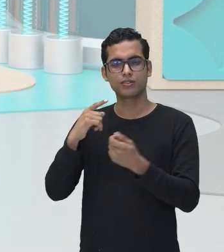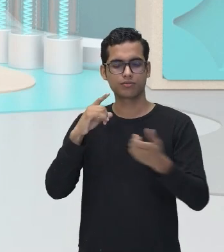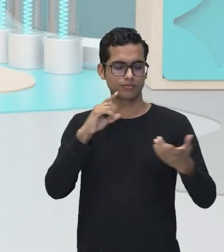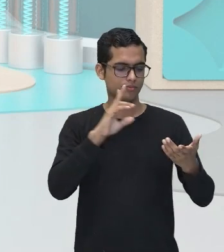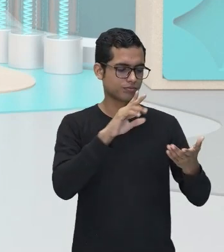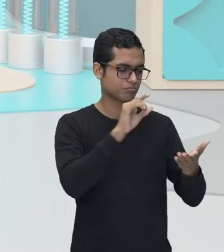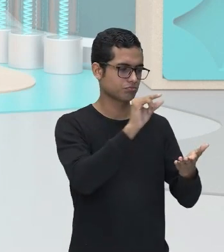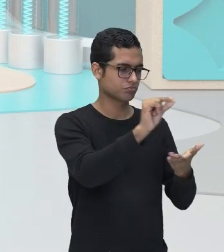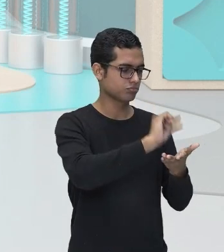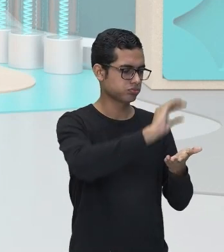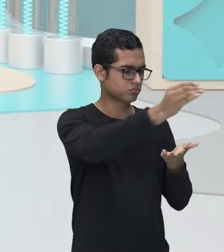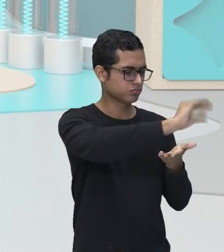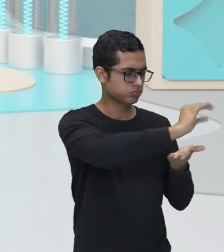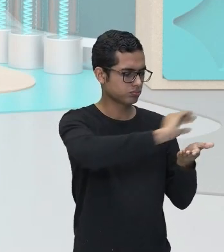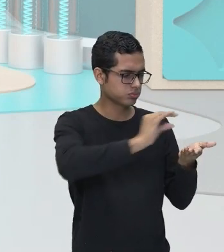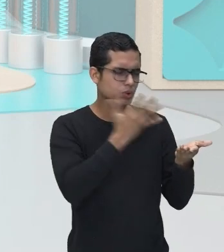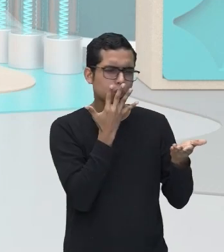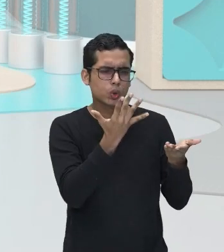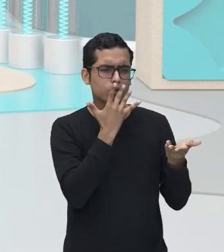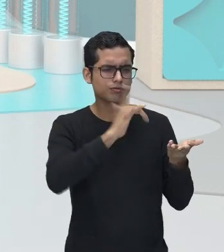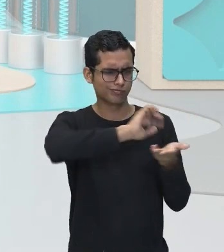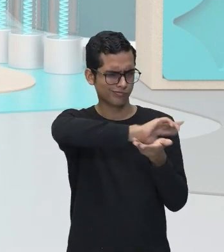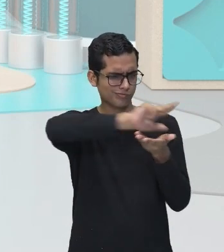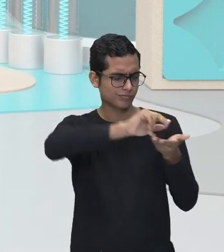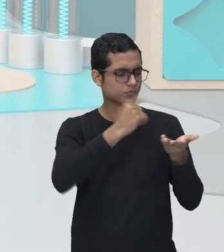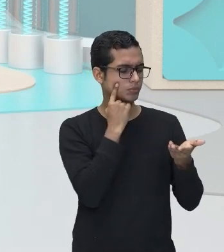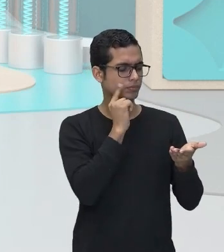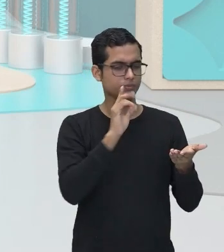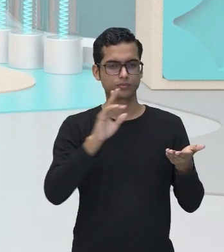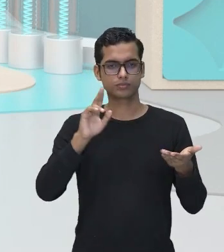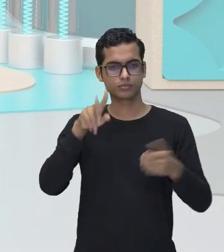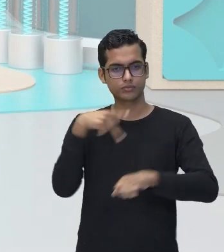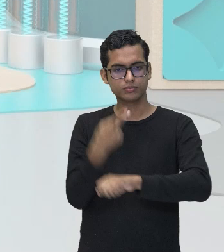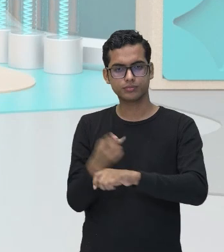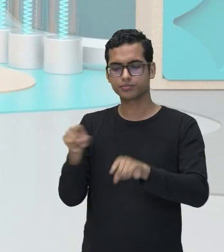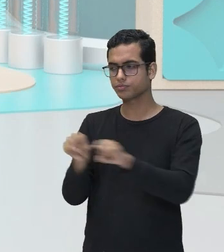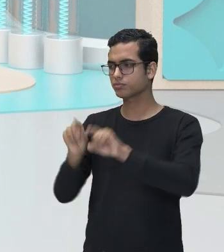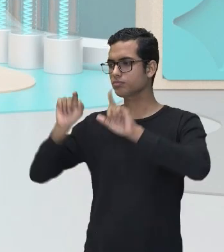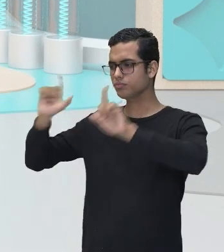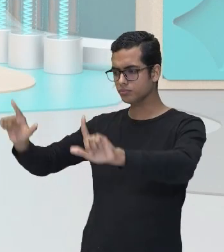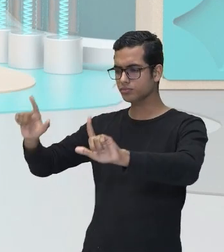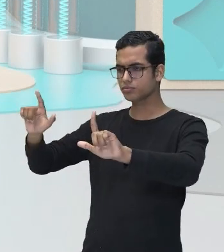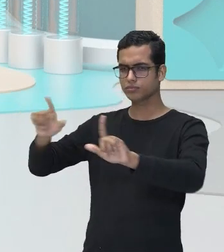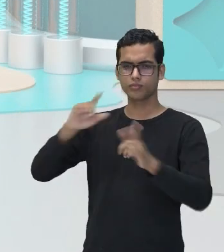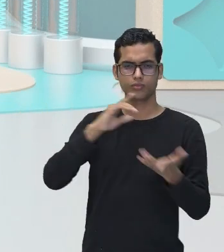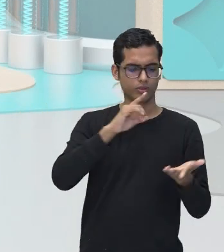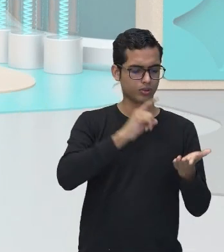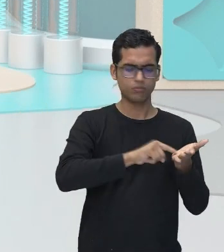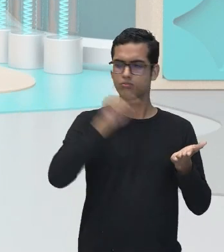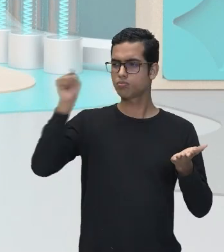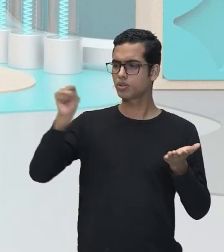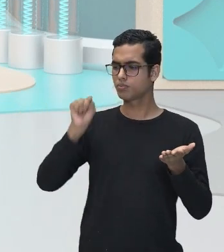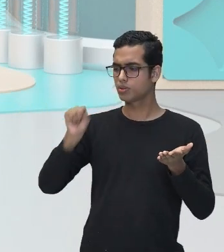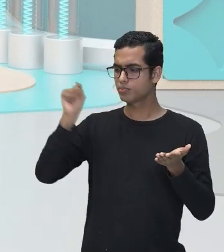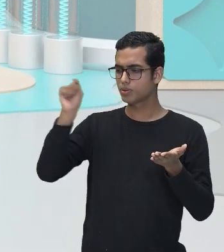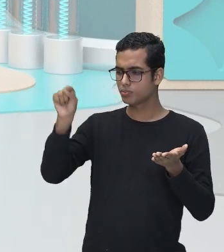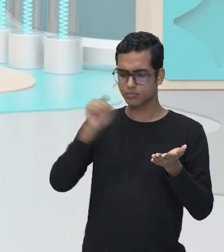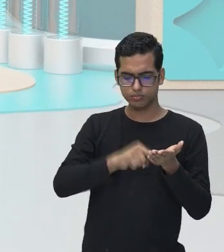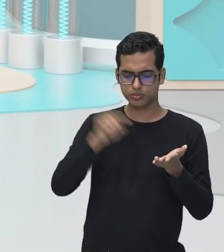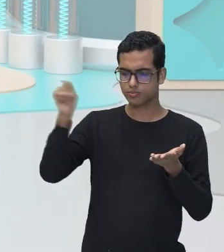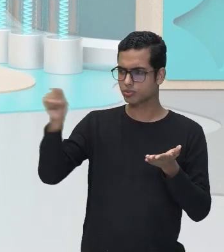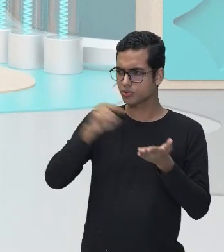obra, pintando um pontinho próximo ao outro. Se você se aproximar de uma obra dessa, você vai